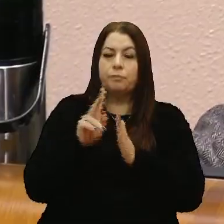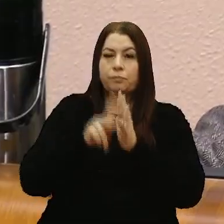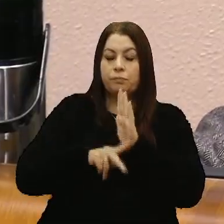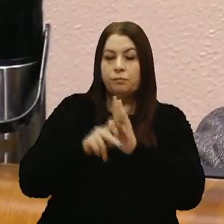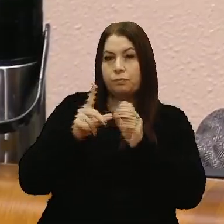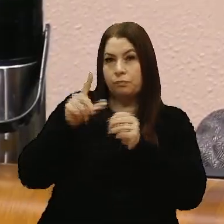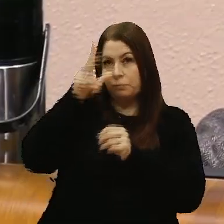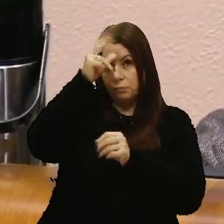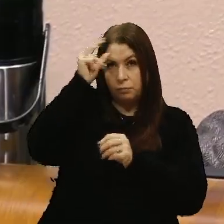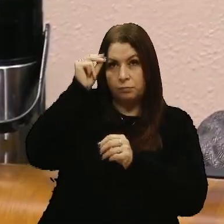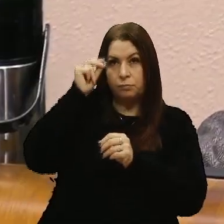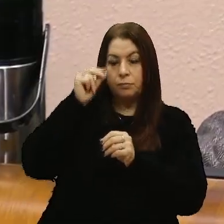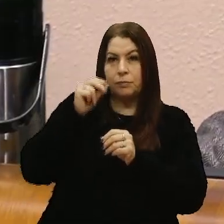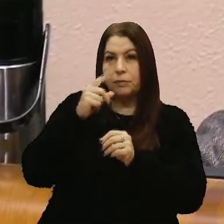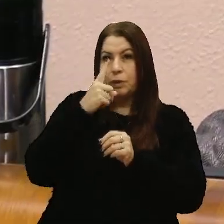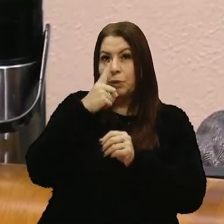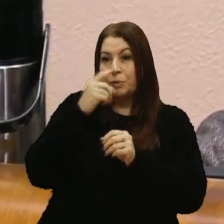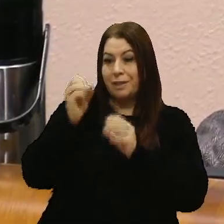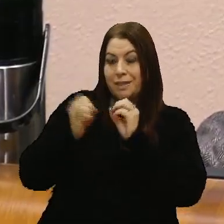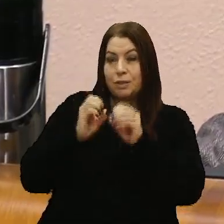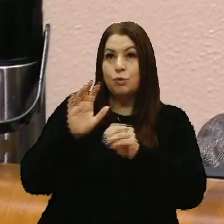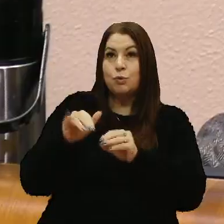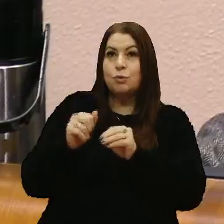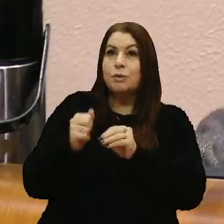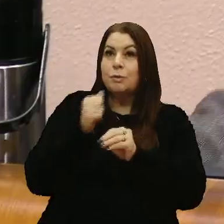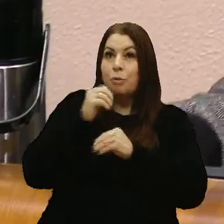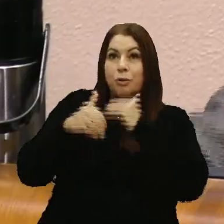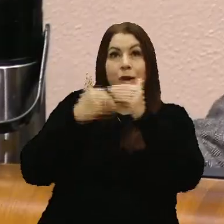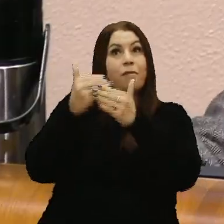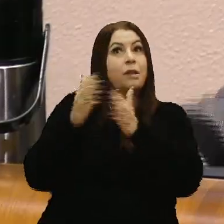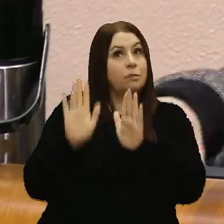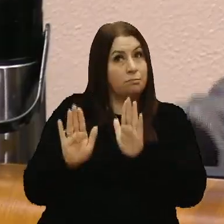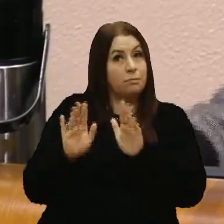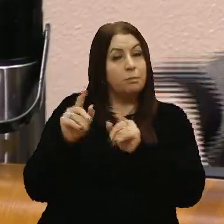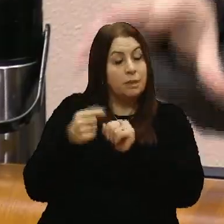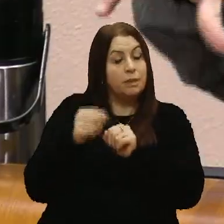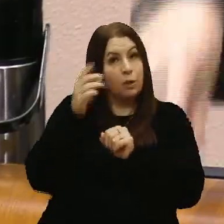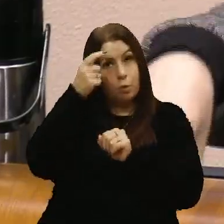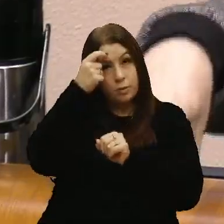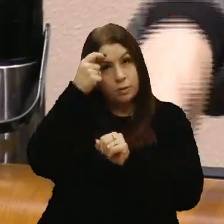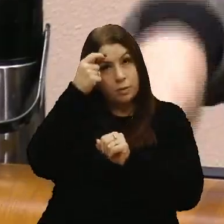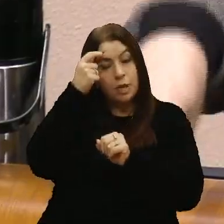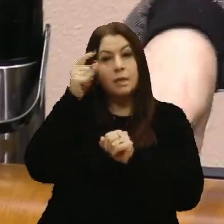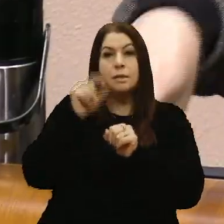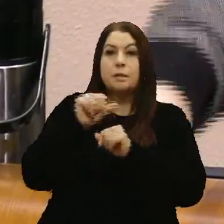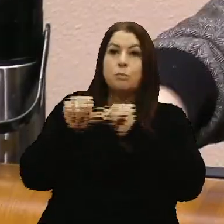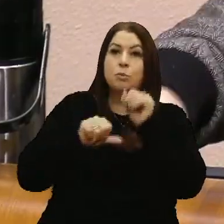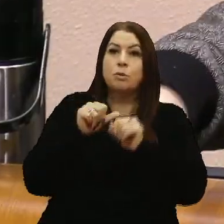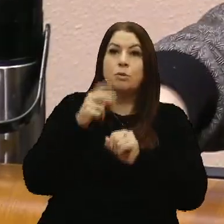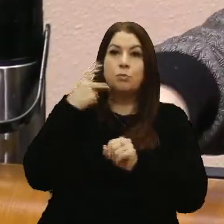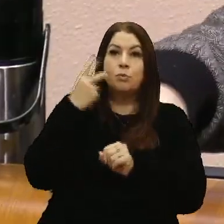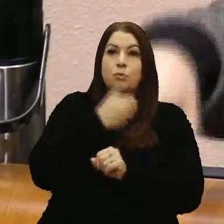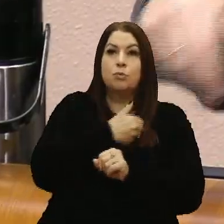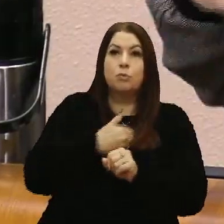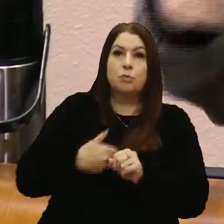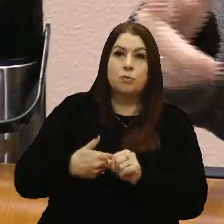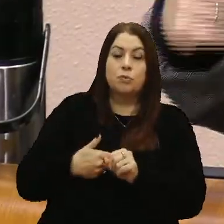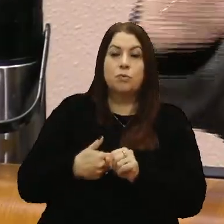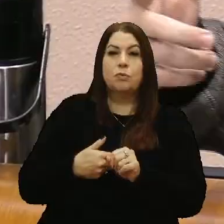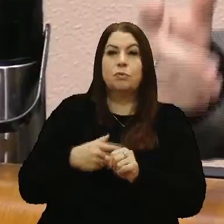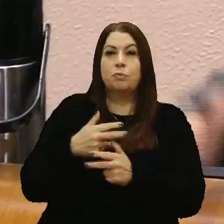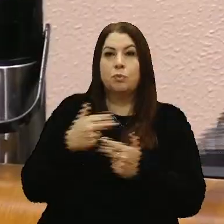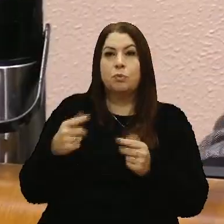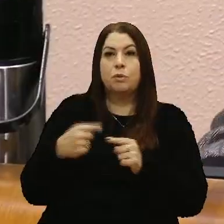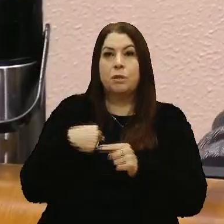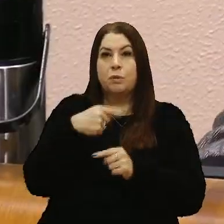de destinação de resíduos sólidos, nós poderíamos ter avanços. Agora, a gente precisa ter consciência que nós precisamos alterar a política pública, vereadora Dani. E é uma coisa